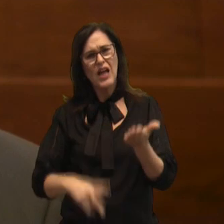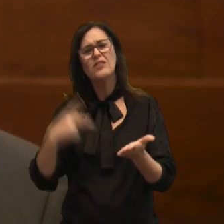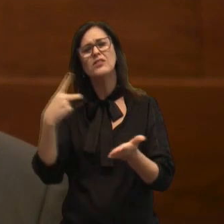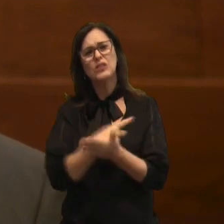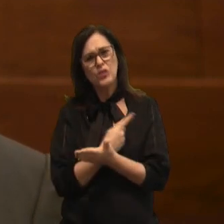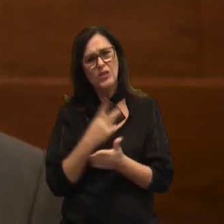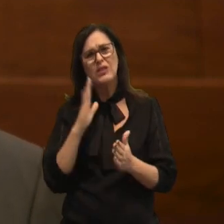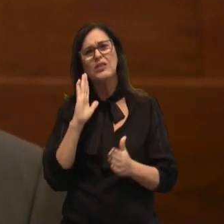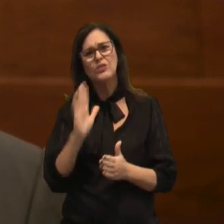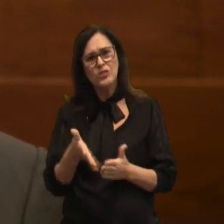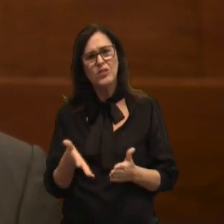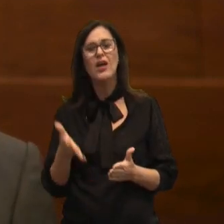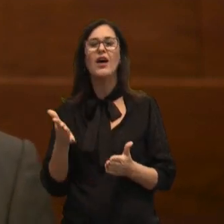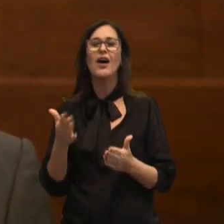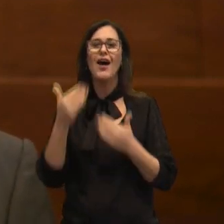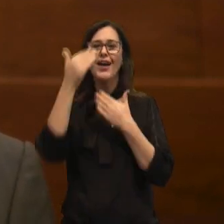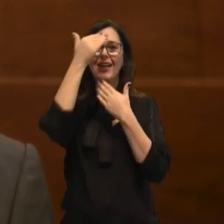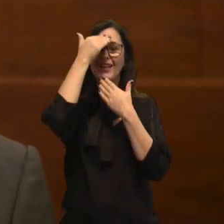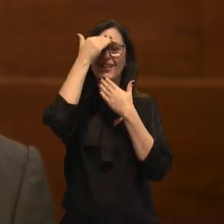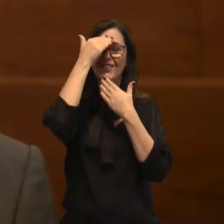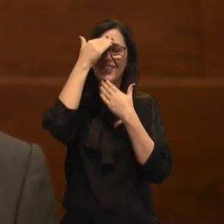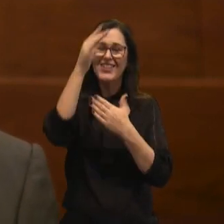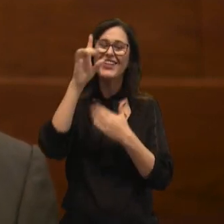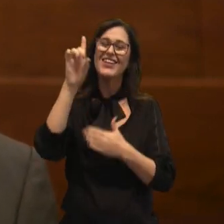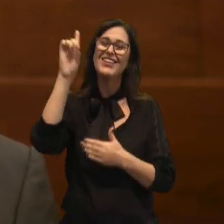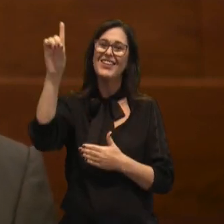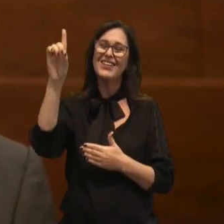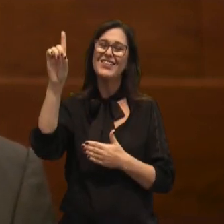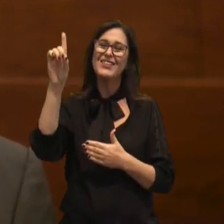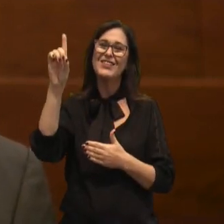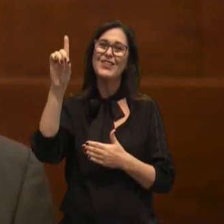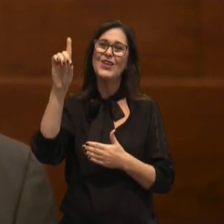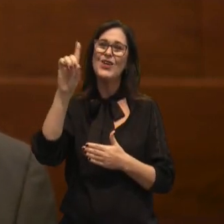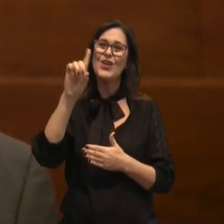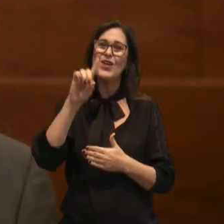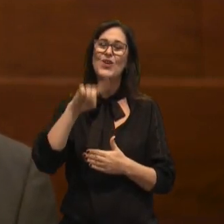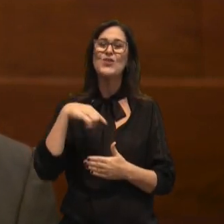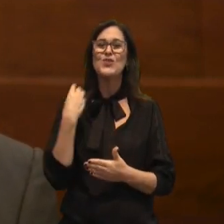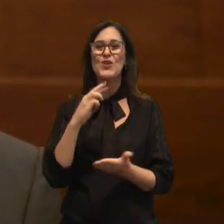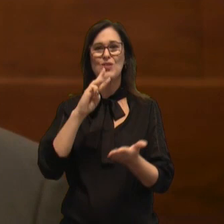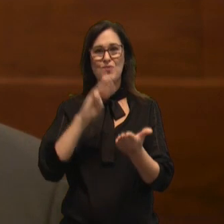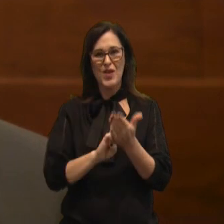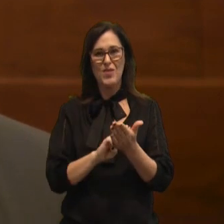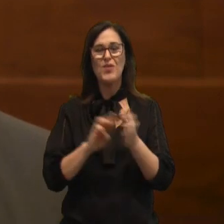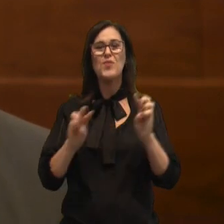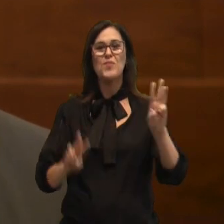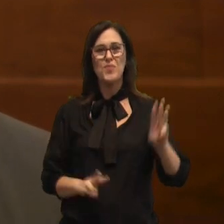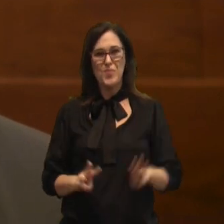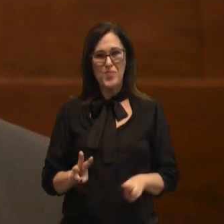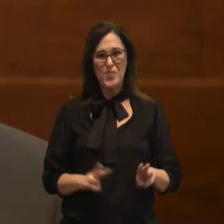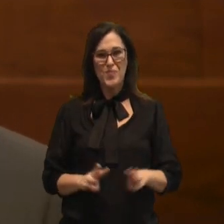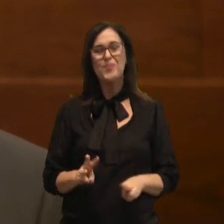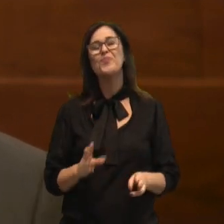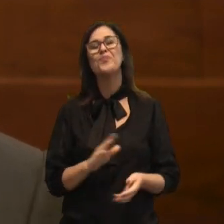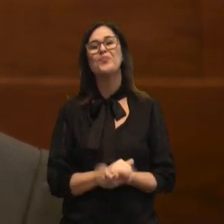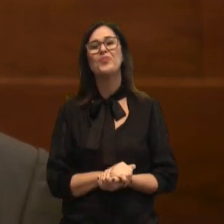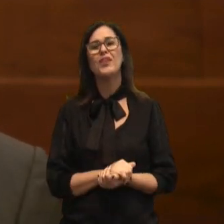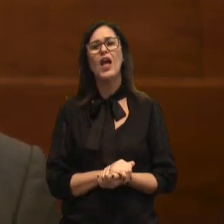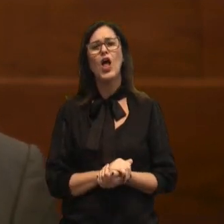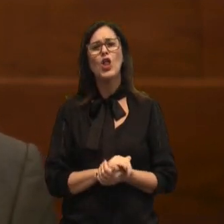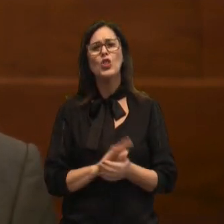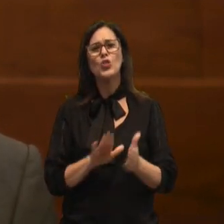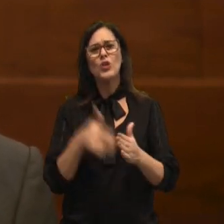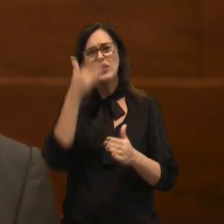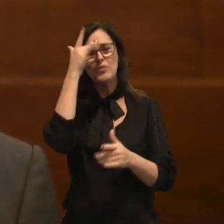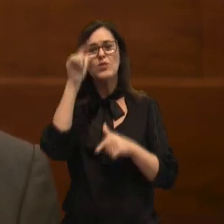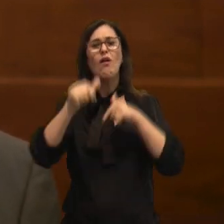Congresso da Família, agradecemos a Deus os nossos membros desta organização da igreja, deste ministério, a todos aqueles